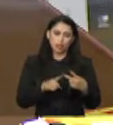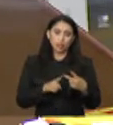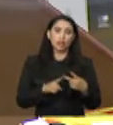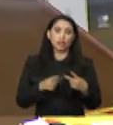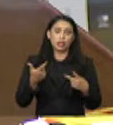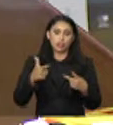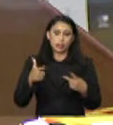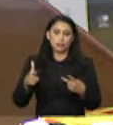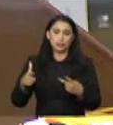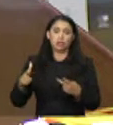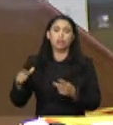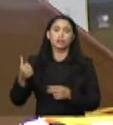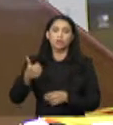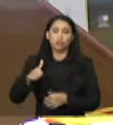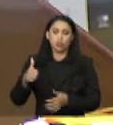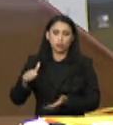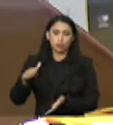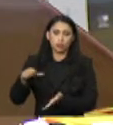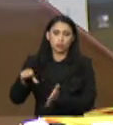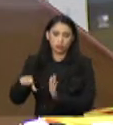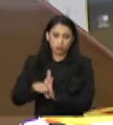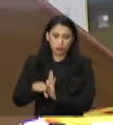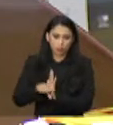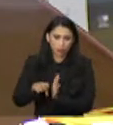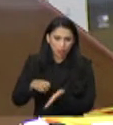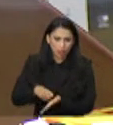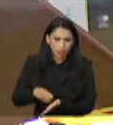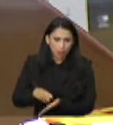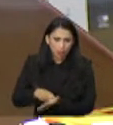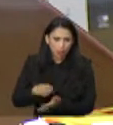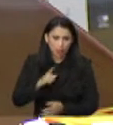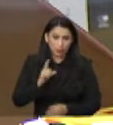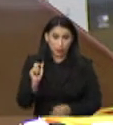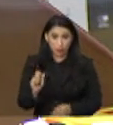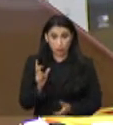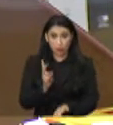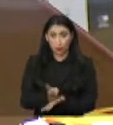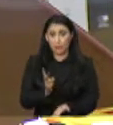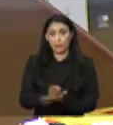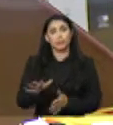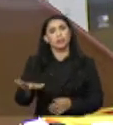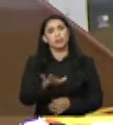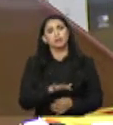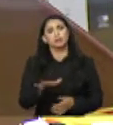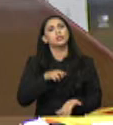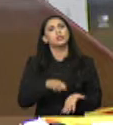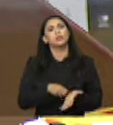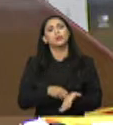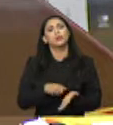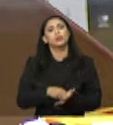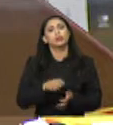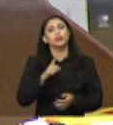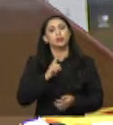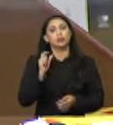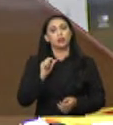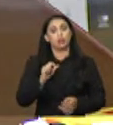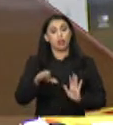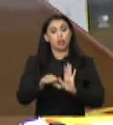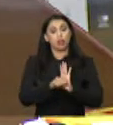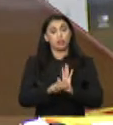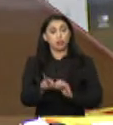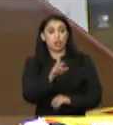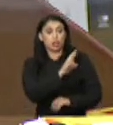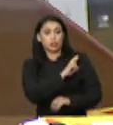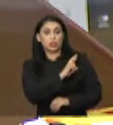assim como das penalidades a imprevistos evidencia que tais diplomas estão a disciplinar o mesmo setor do direito positivo o chamados crimes de